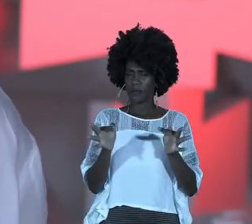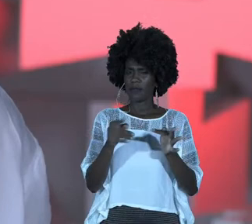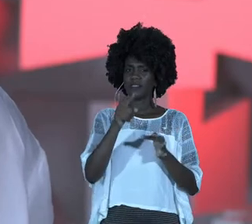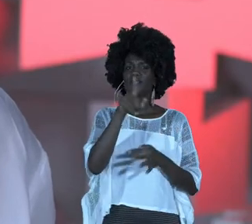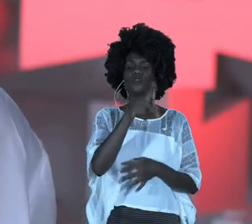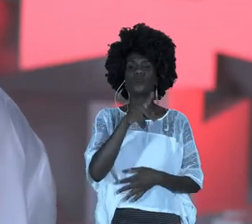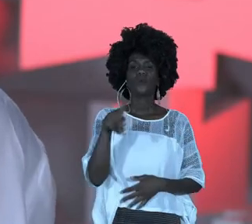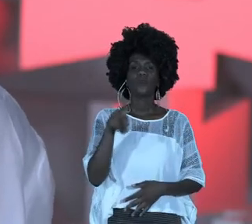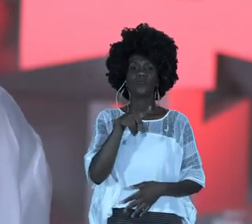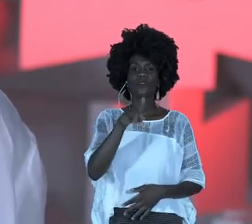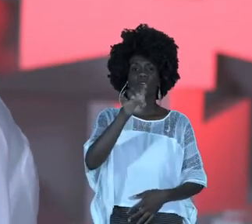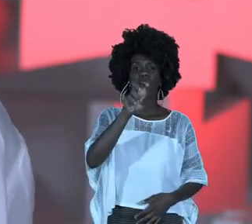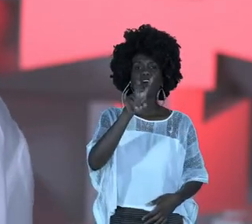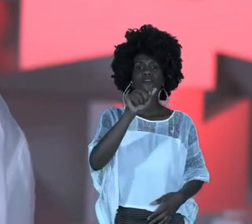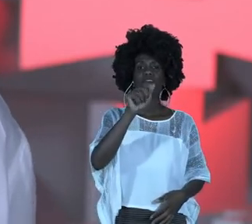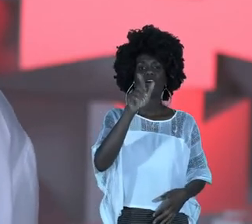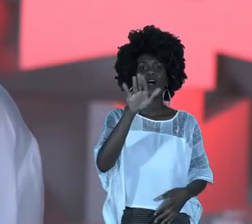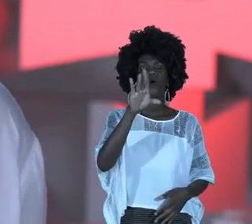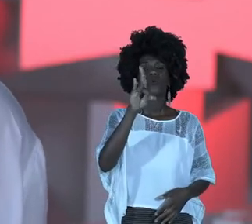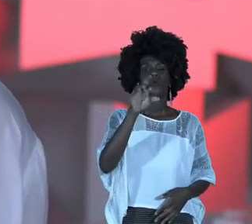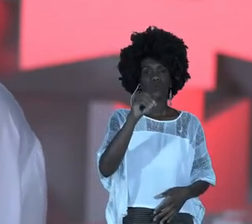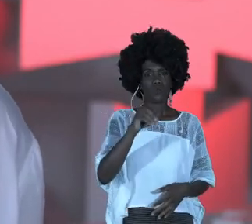do professor Ewald Hackley,